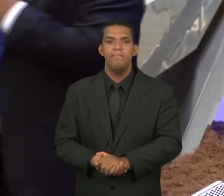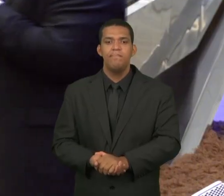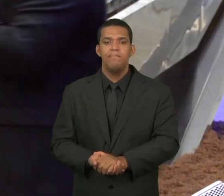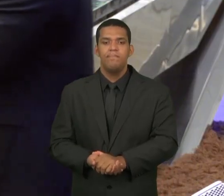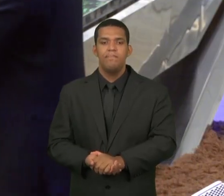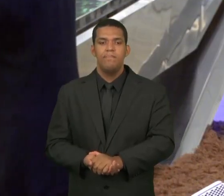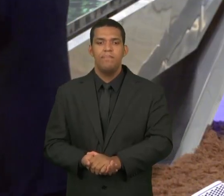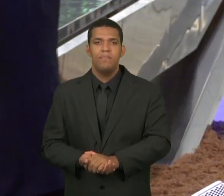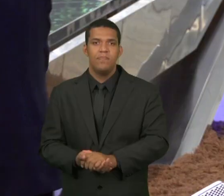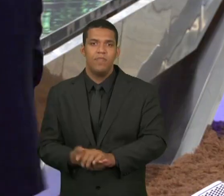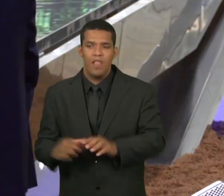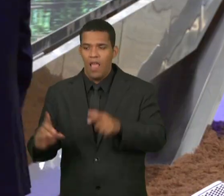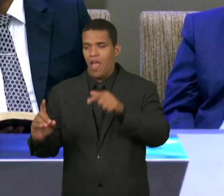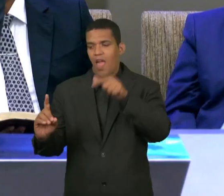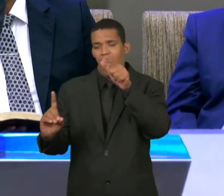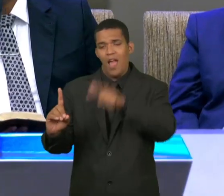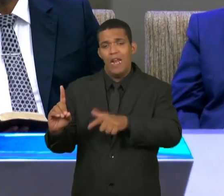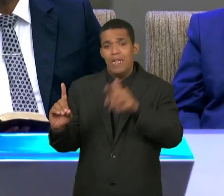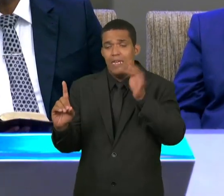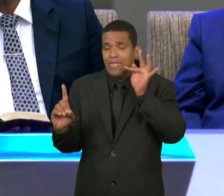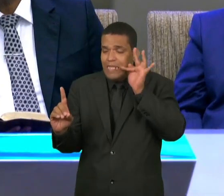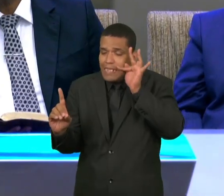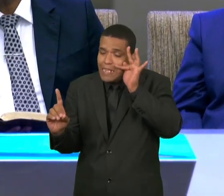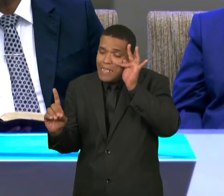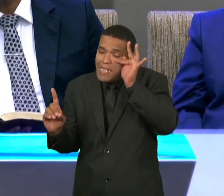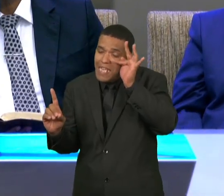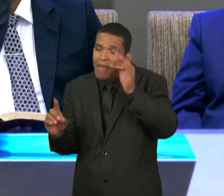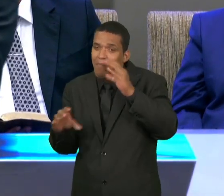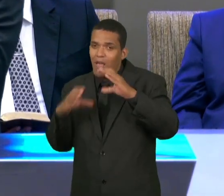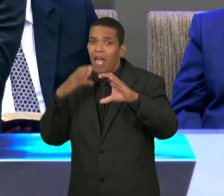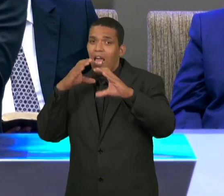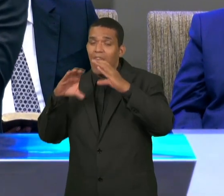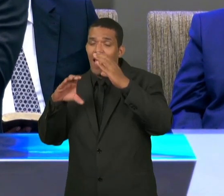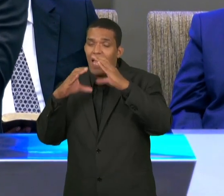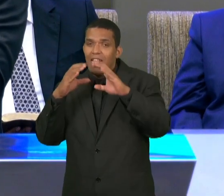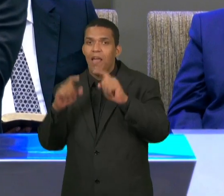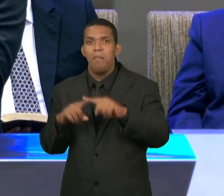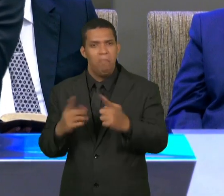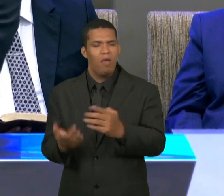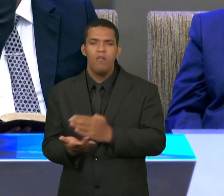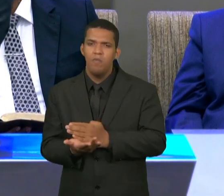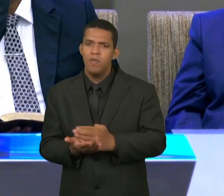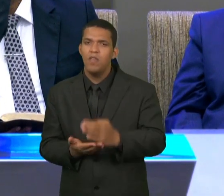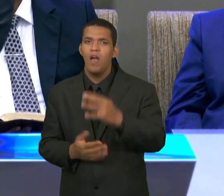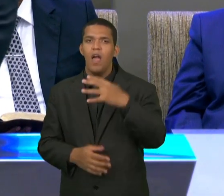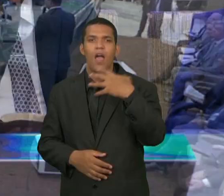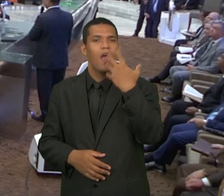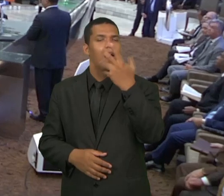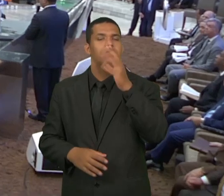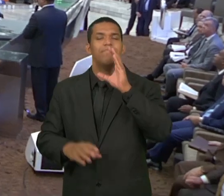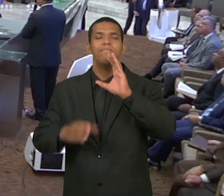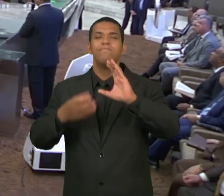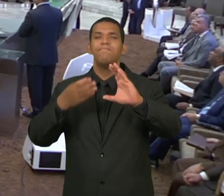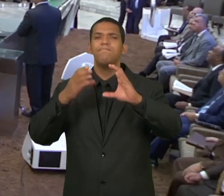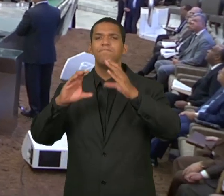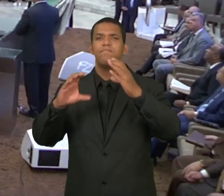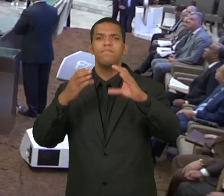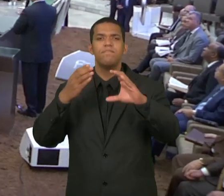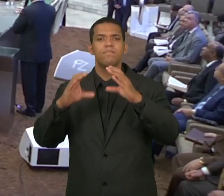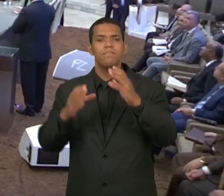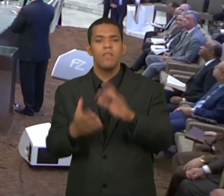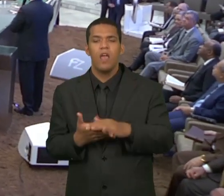ele era tímido para cantar, mas começou a cantar na igreja. E alguém o conheceu e